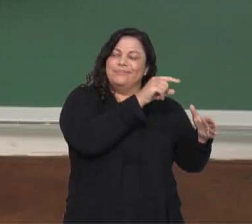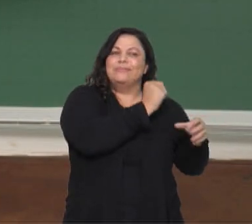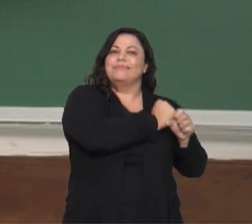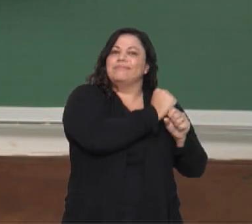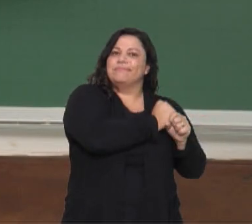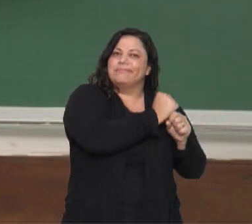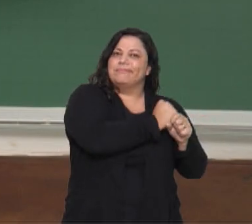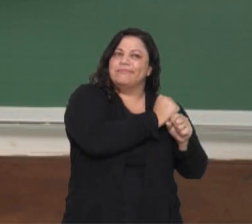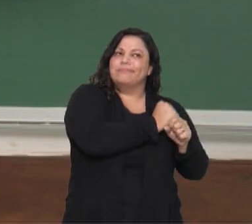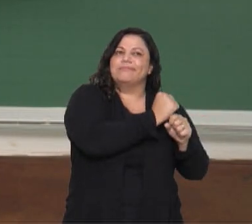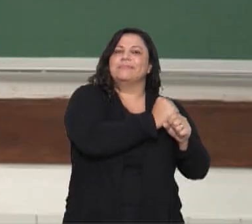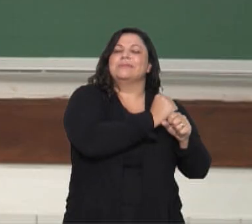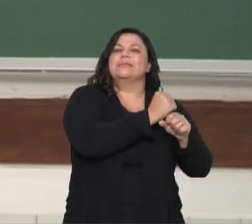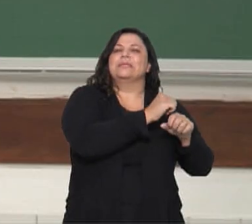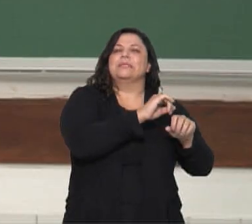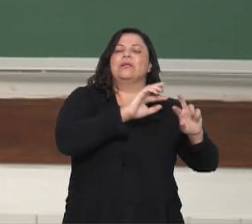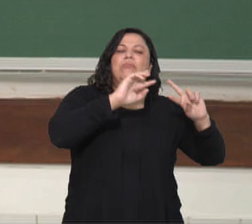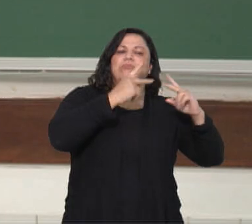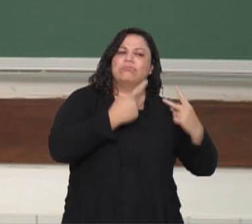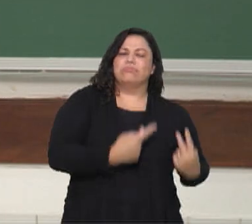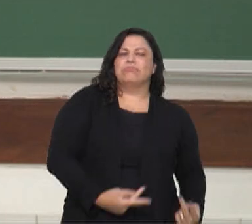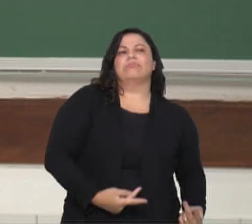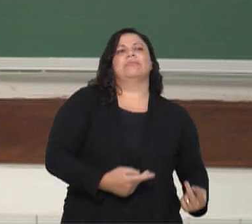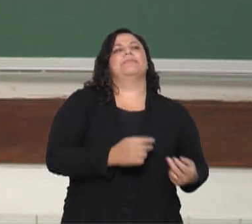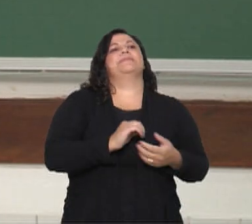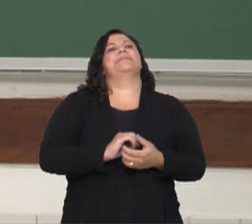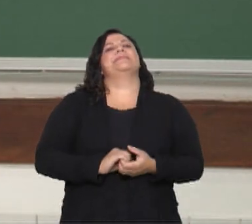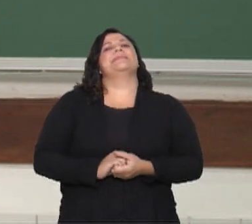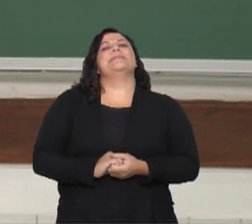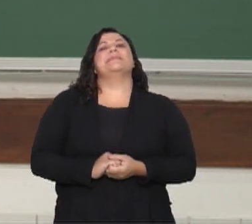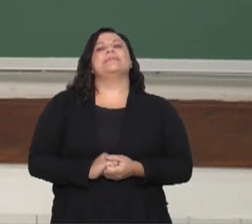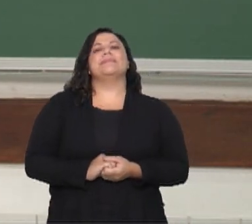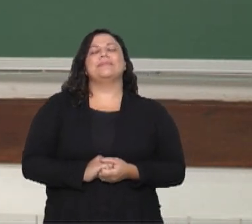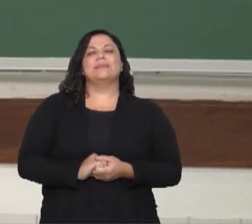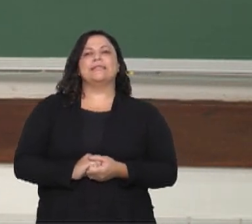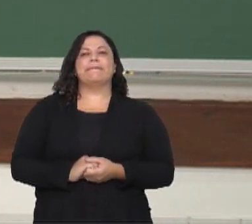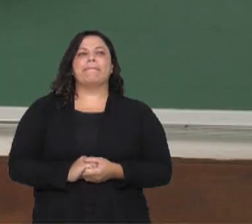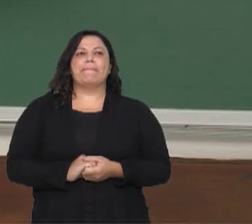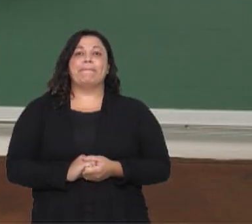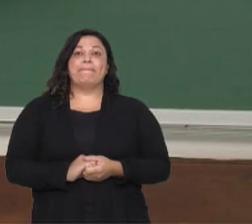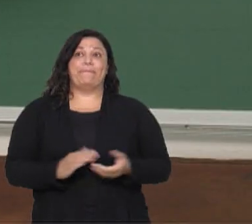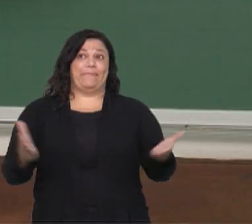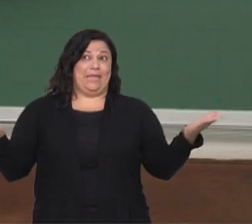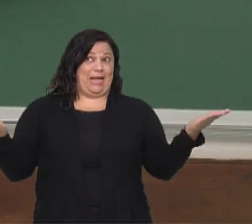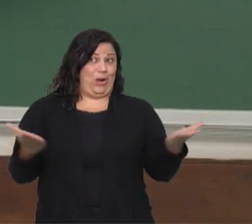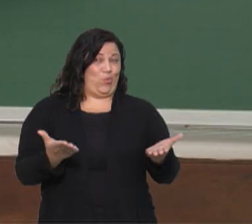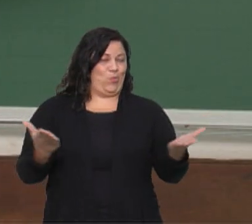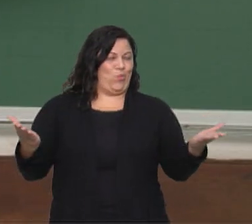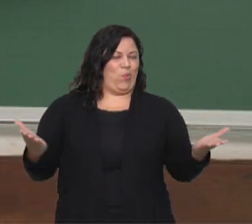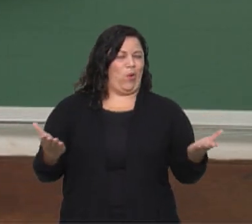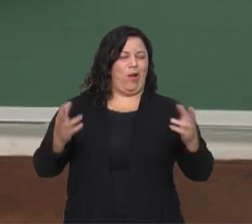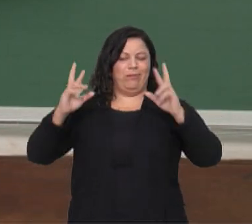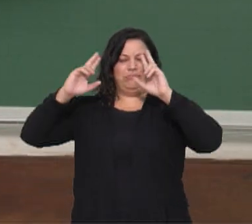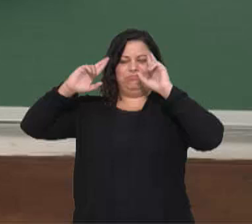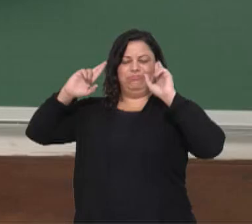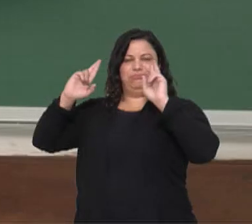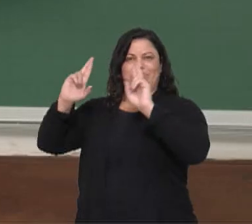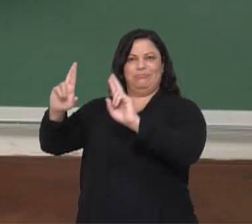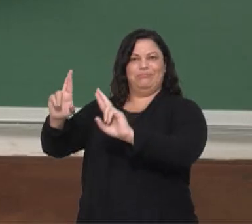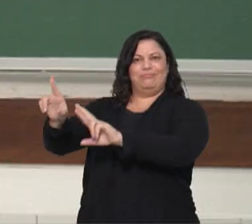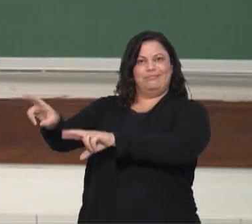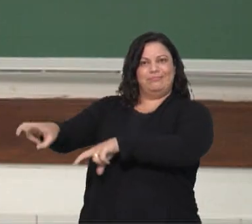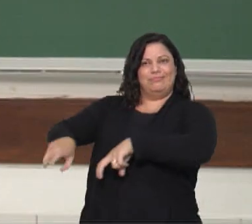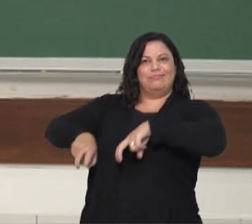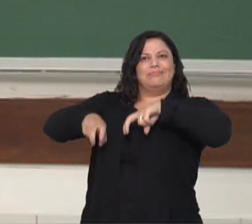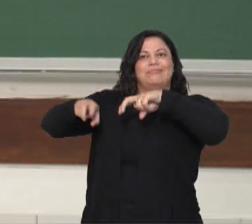Trabalho tecnológico humano. Agora, meus amigos, respeite a enxada. Infelizmente, o senso comum